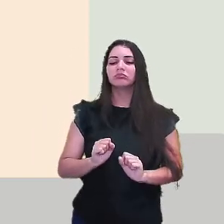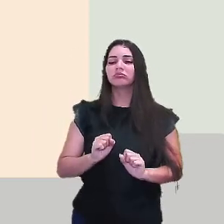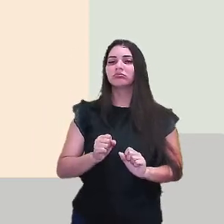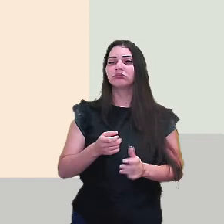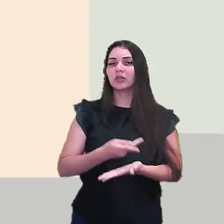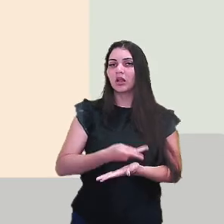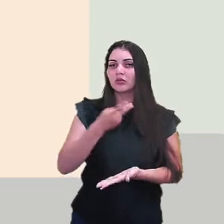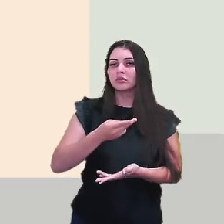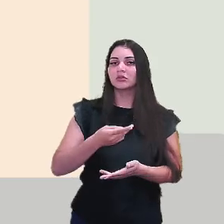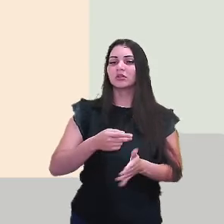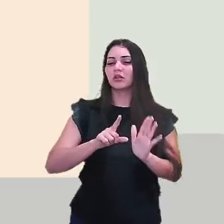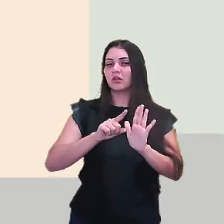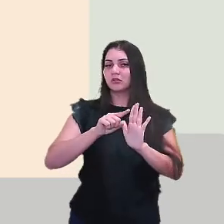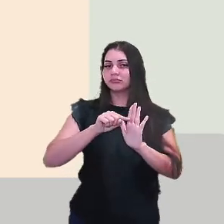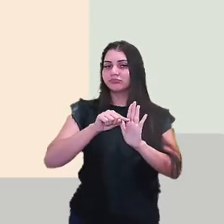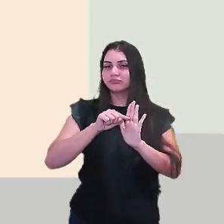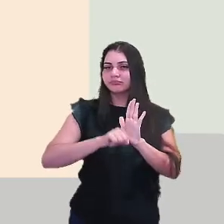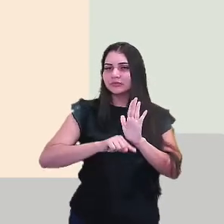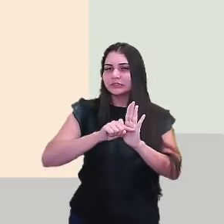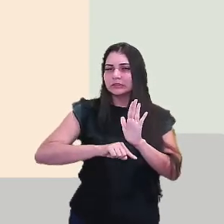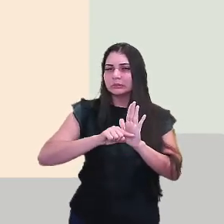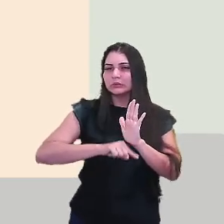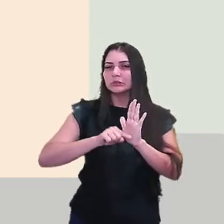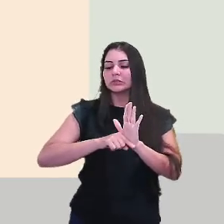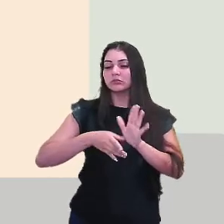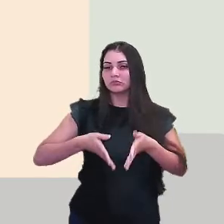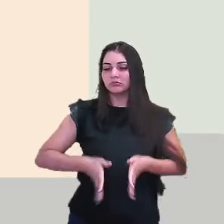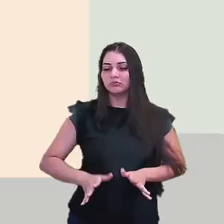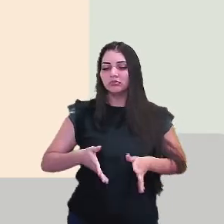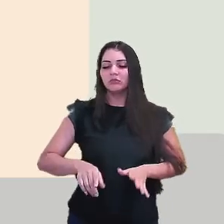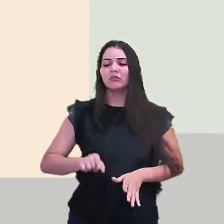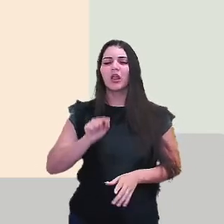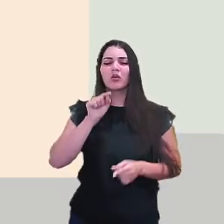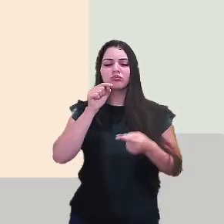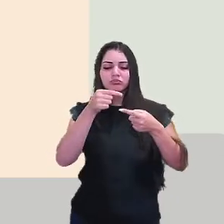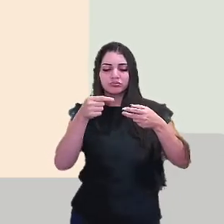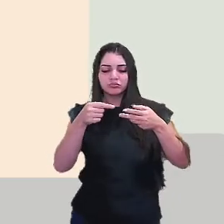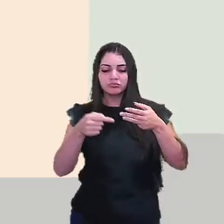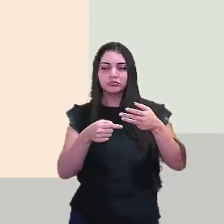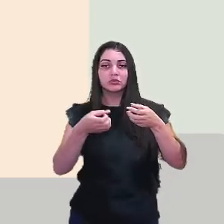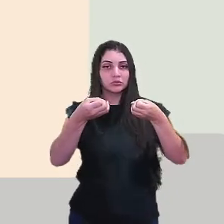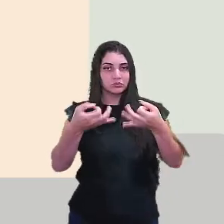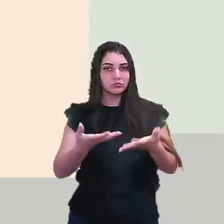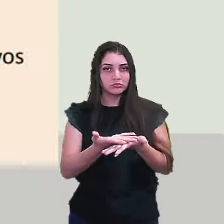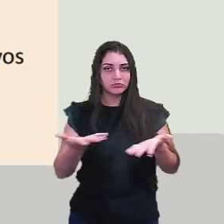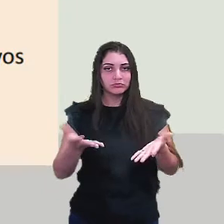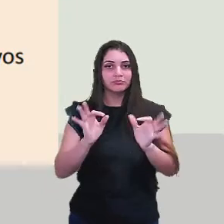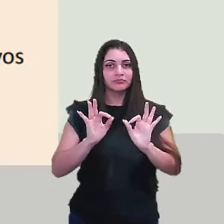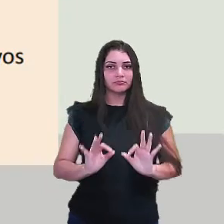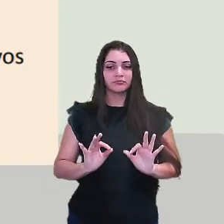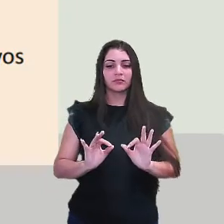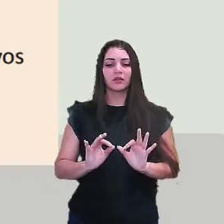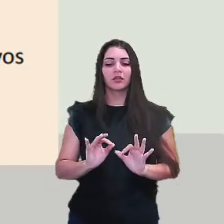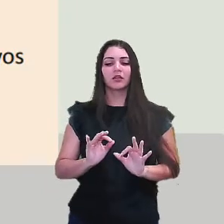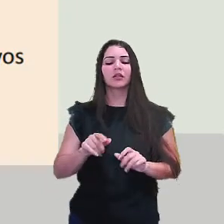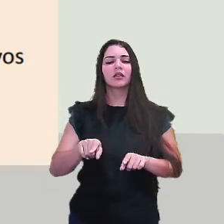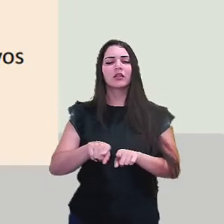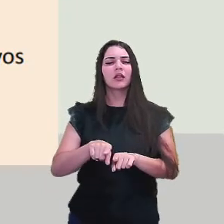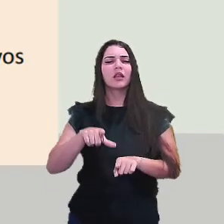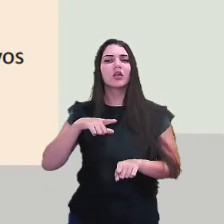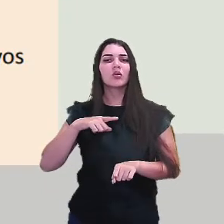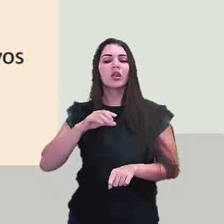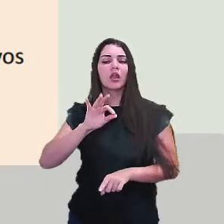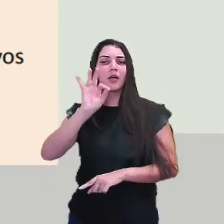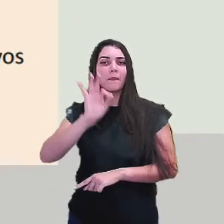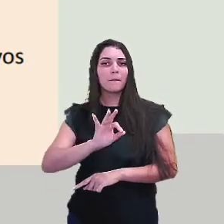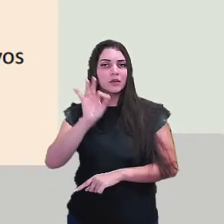na natalidade são esses pontos bem relevantes aqui que eu apontei para vocês, tá bom? Fora a taxa de natalidade, a gente também tem a